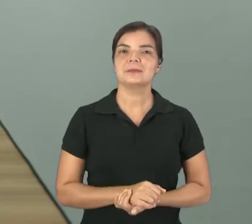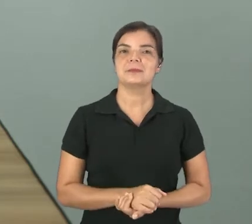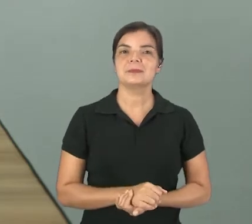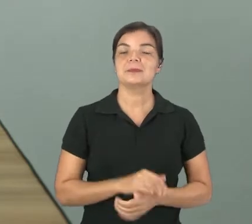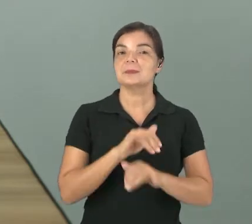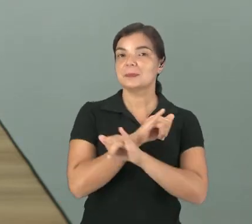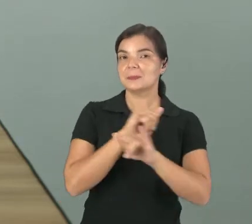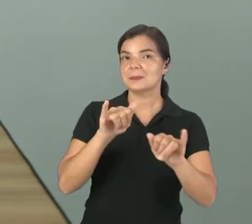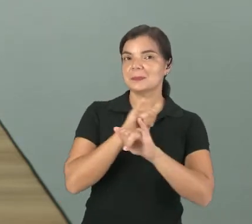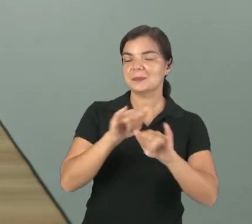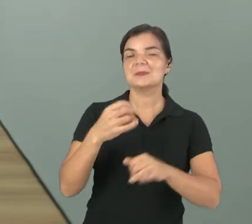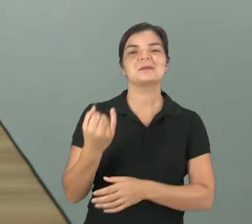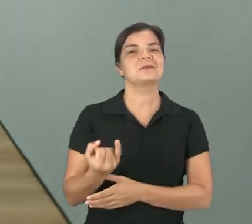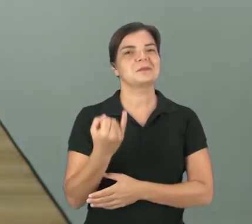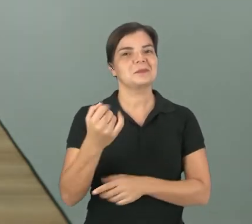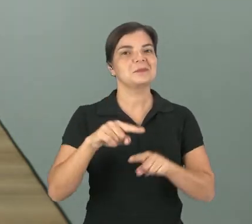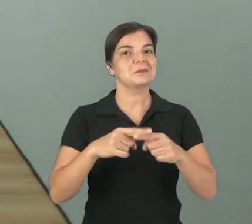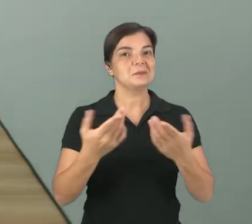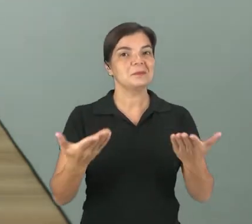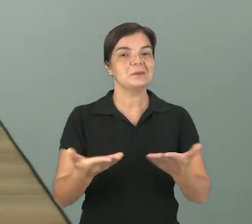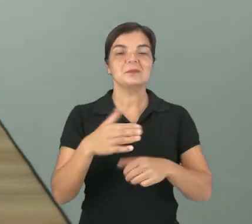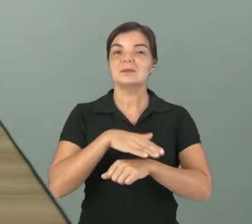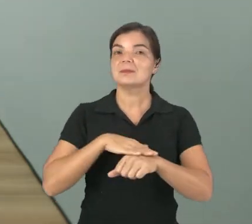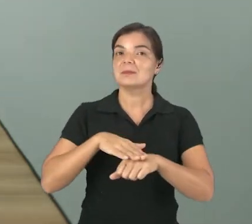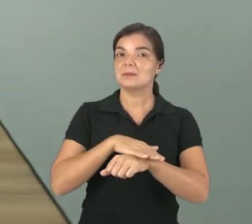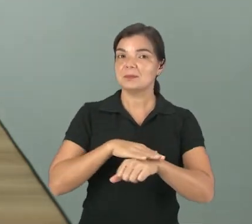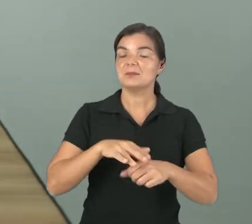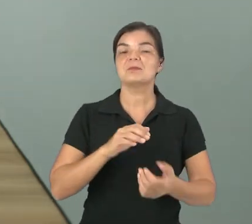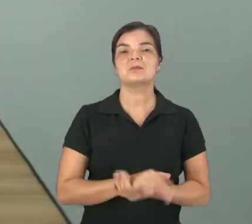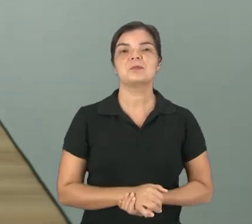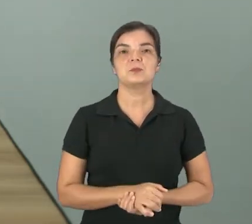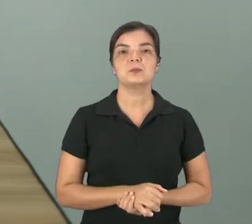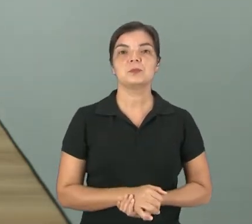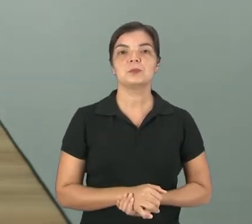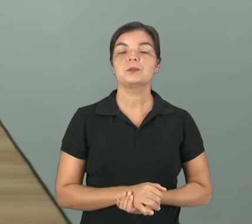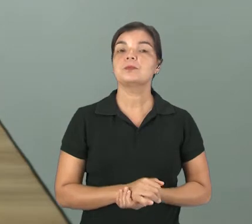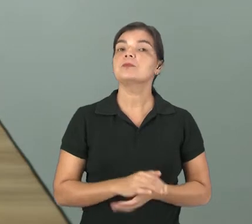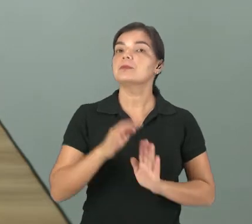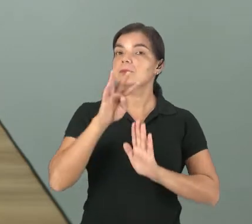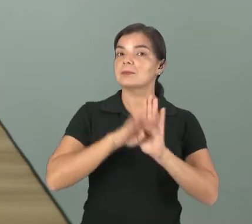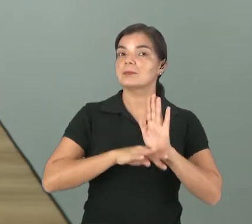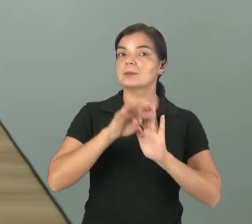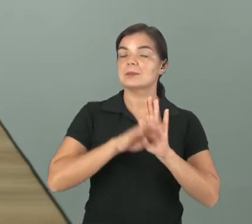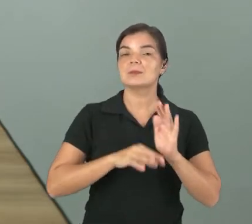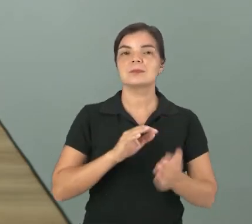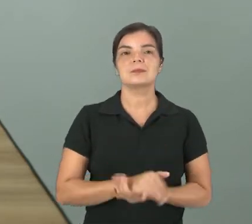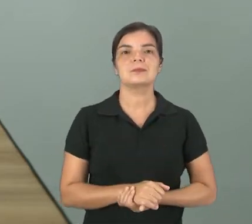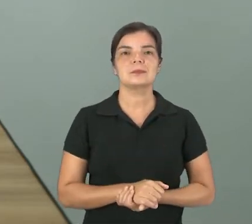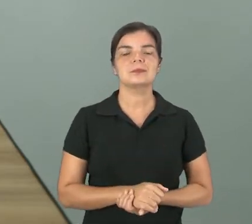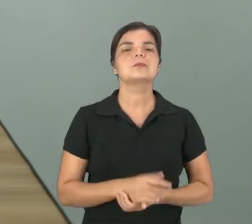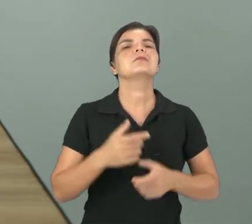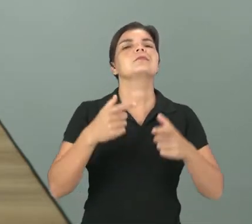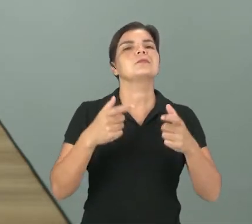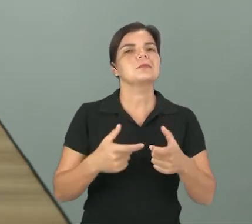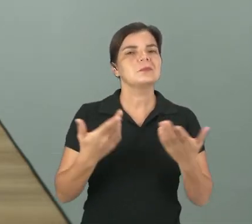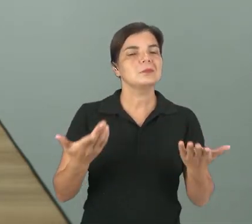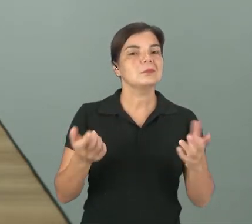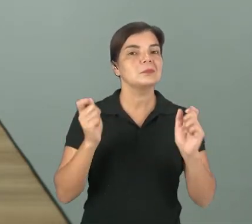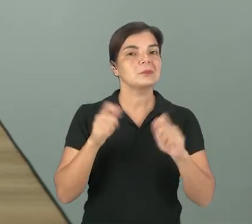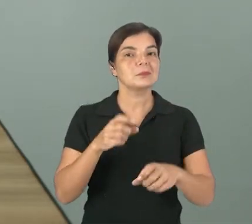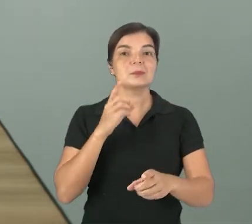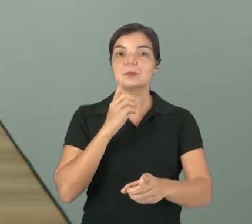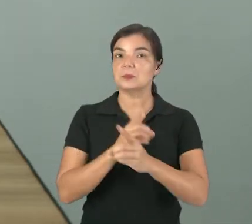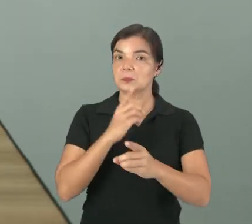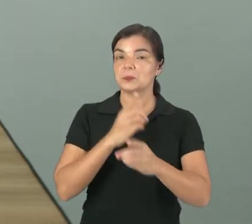vocês essa propaganda fantástica, mas eu quero conversar com vocês sobre esse tipo de texto. Onde será que nós